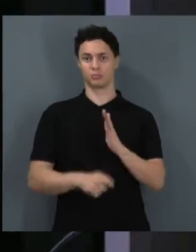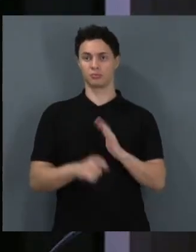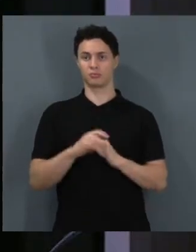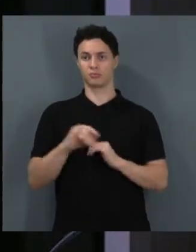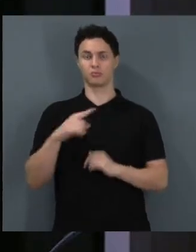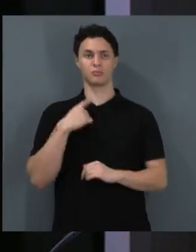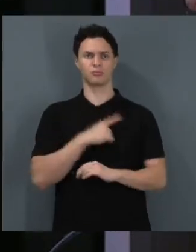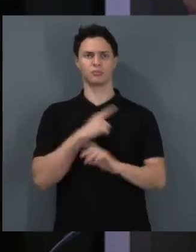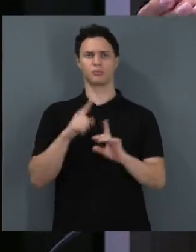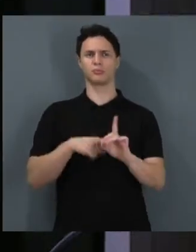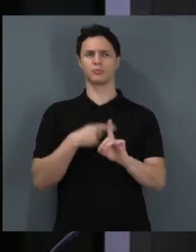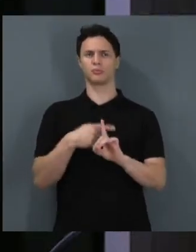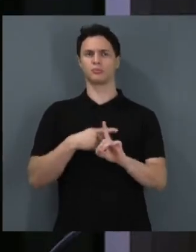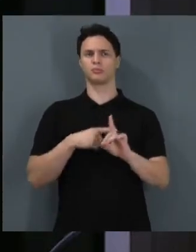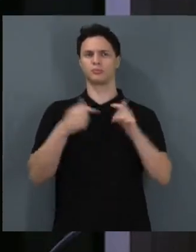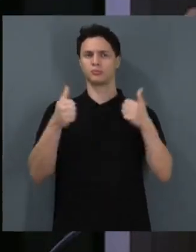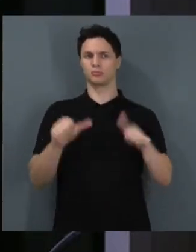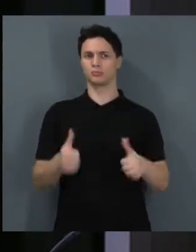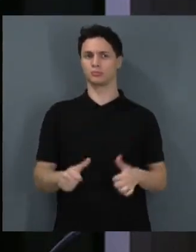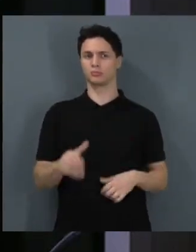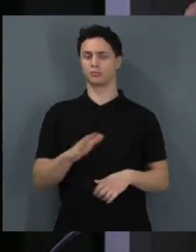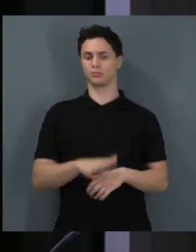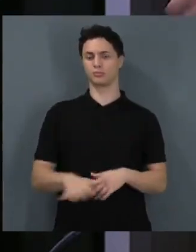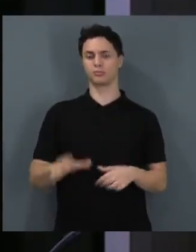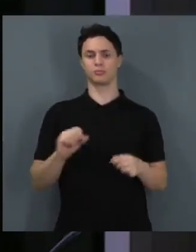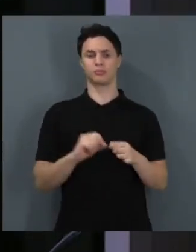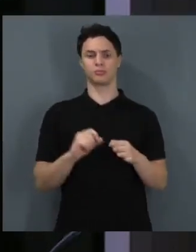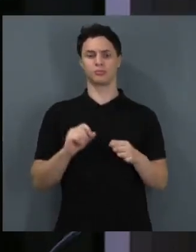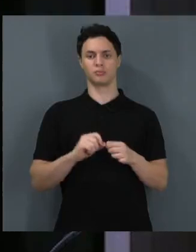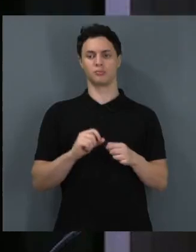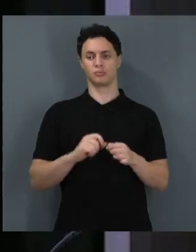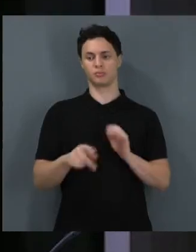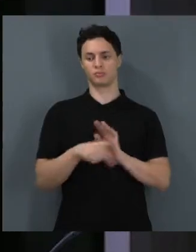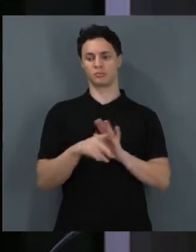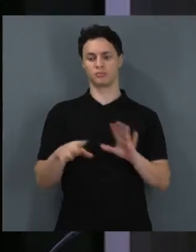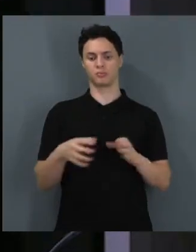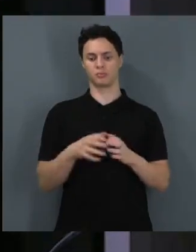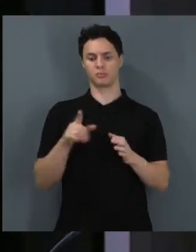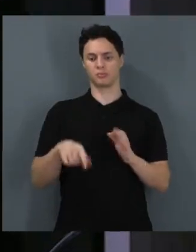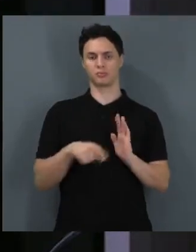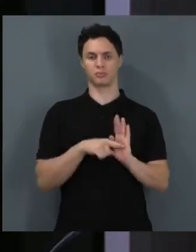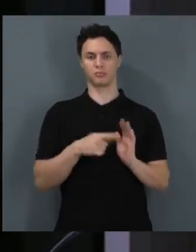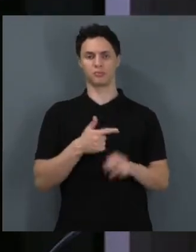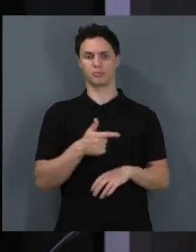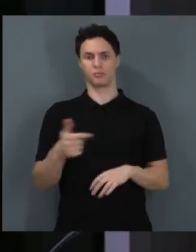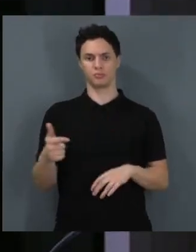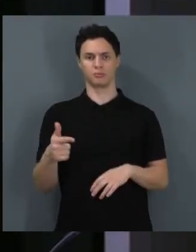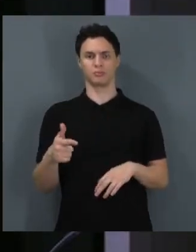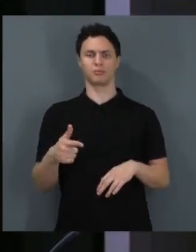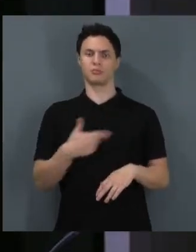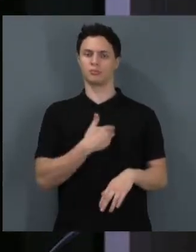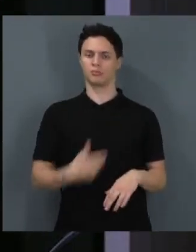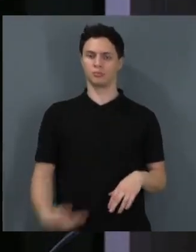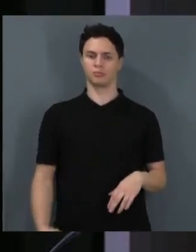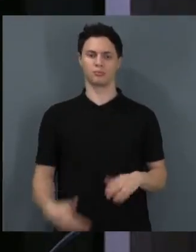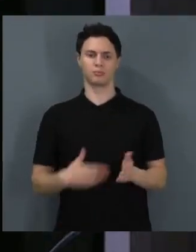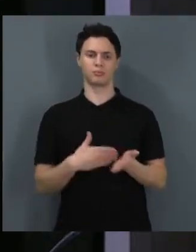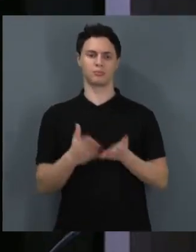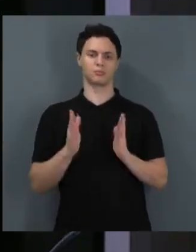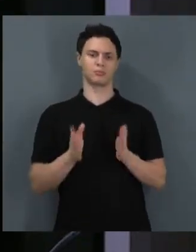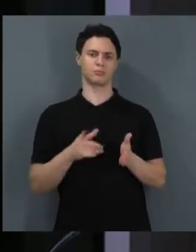com a avaliação que o próprio mercado faz deste pacote, que é menos de 22, o governo já começa